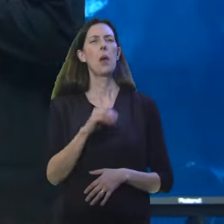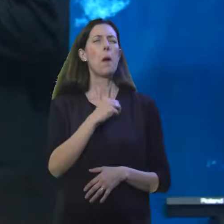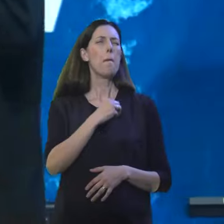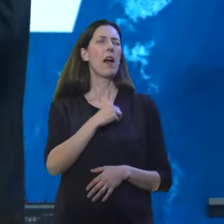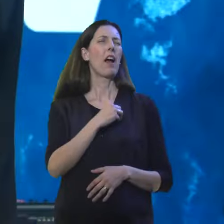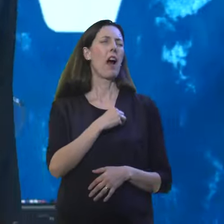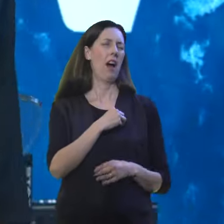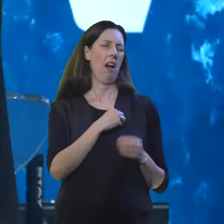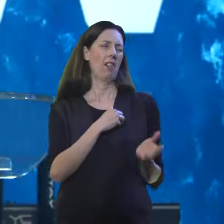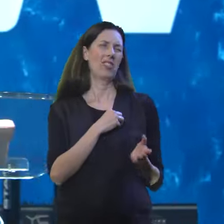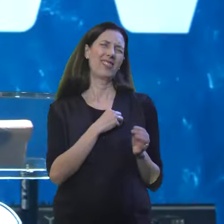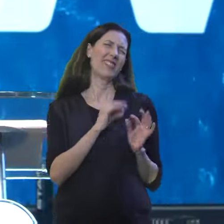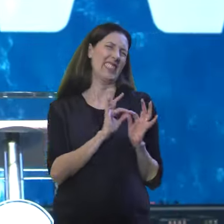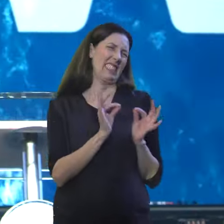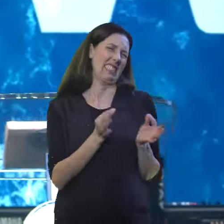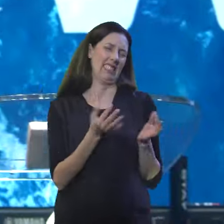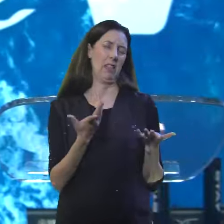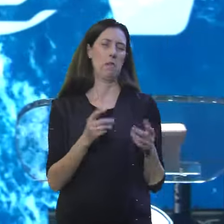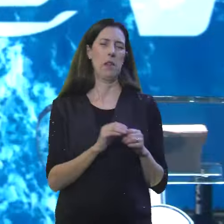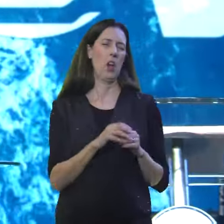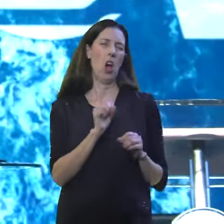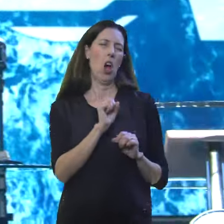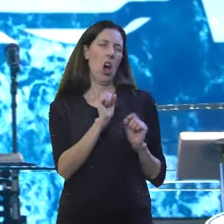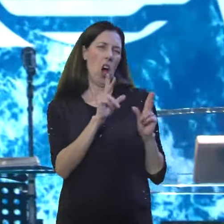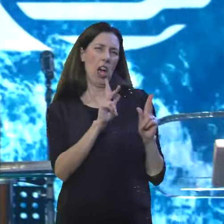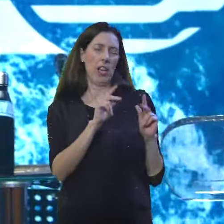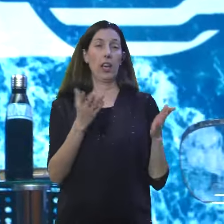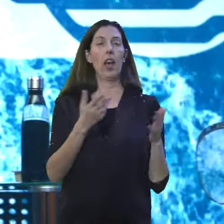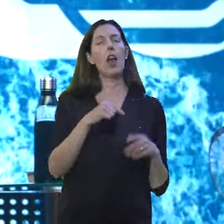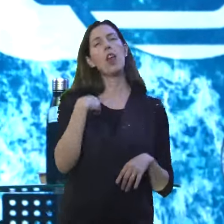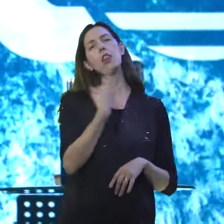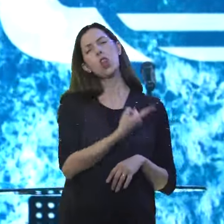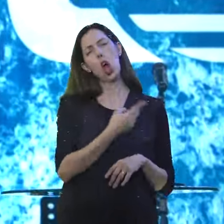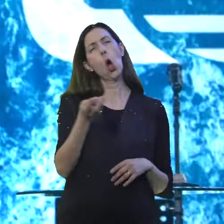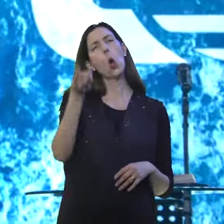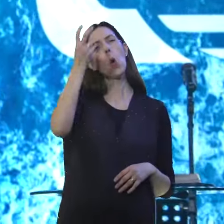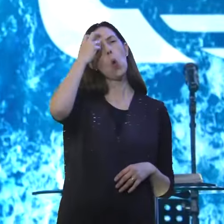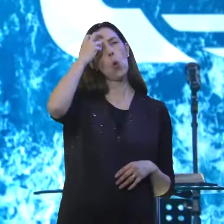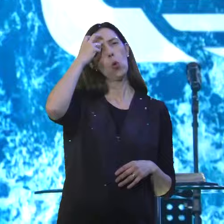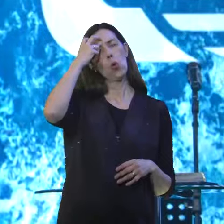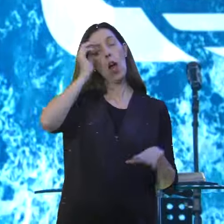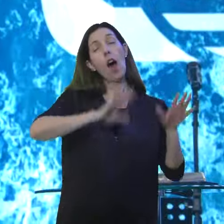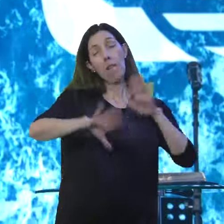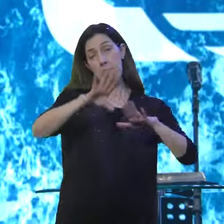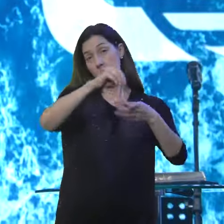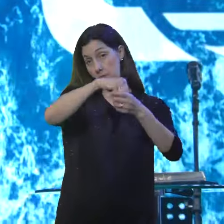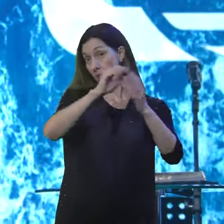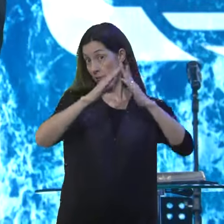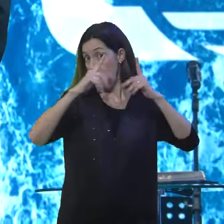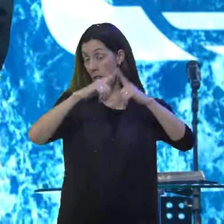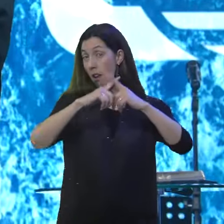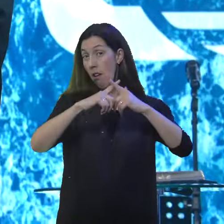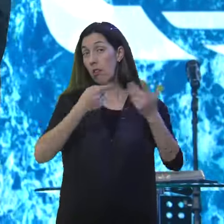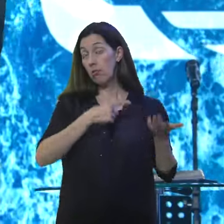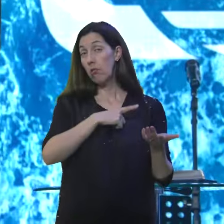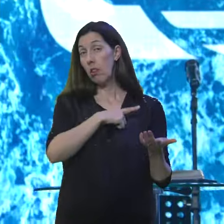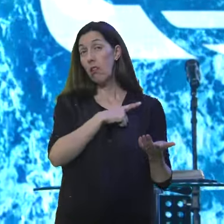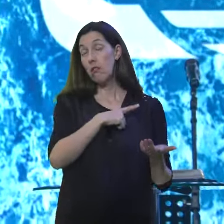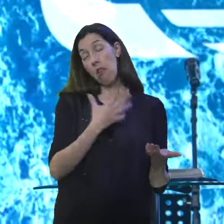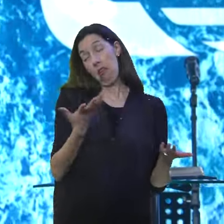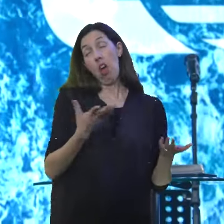inofensivo são aqueles pecados que culturalmente, até dentro da igreja, acabam sendo